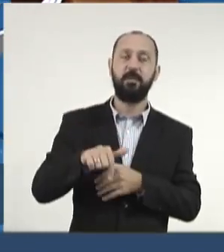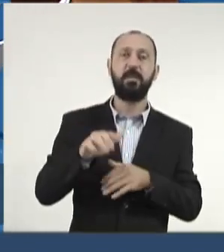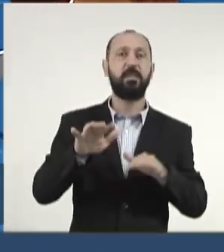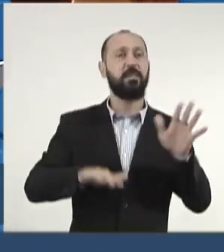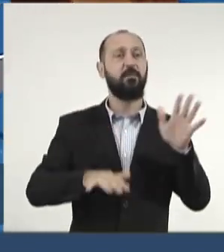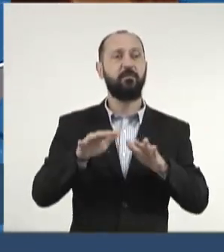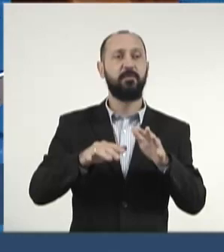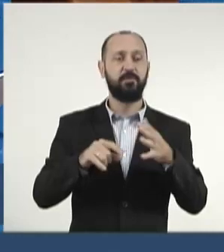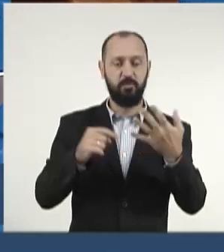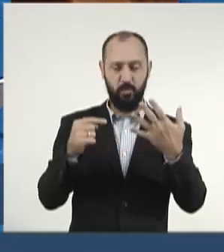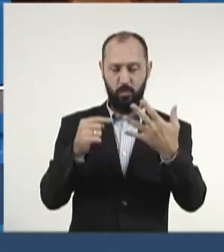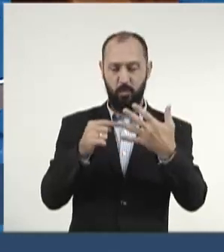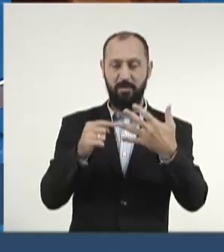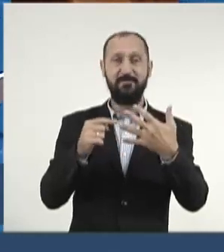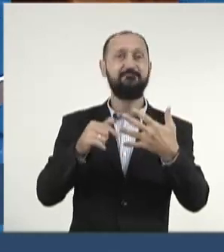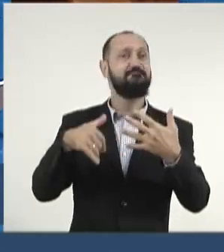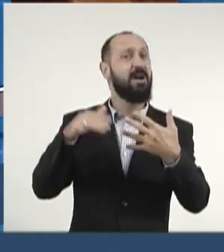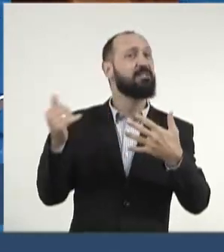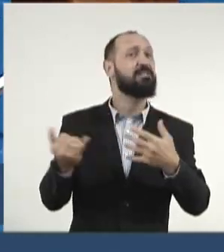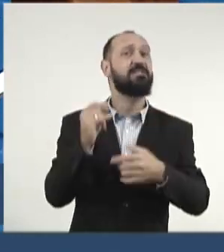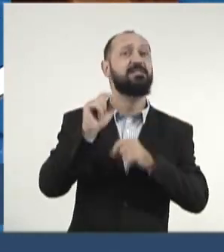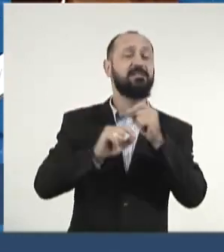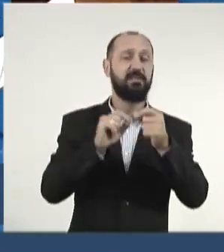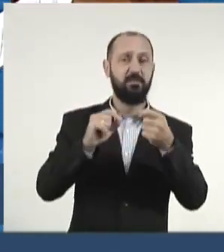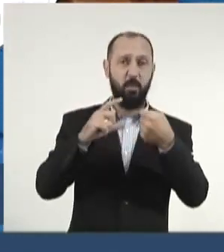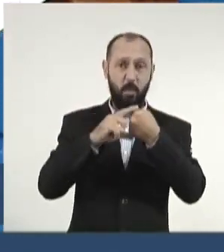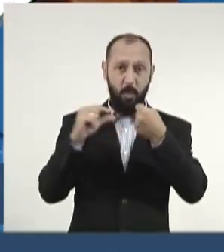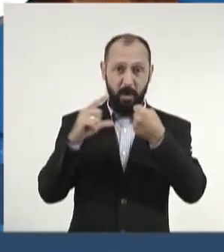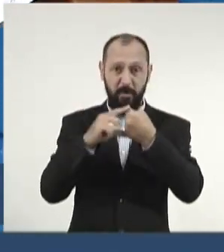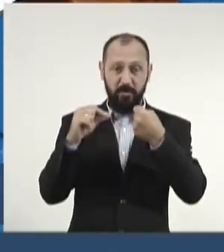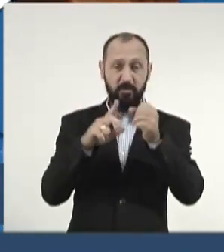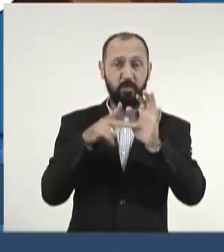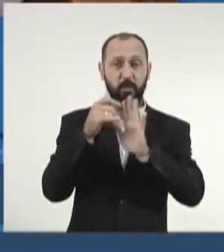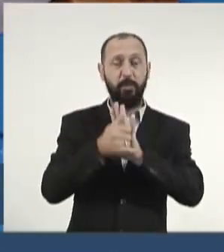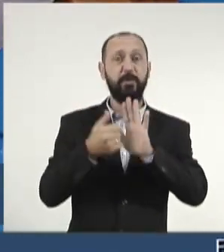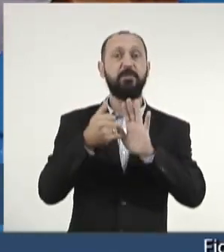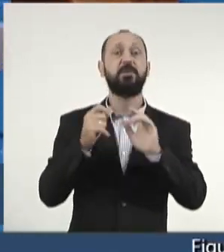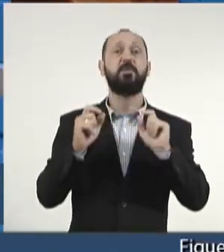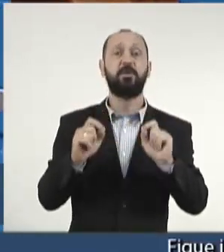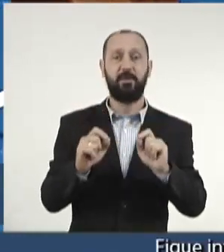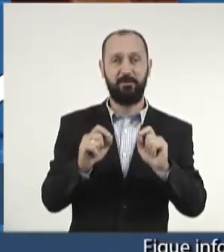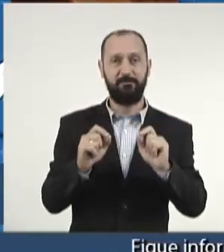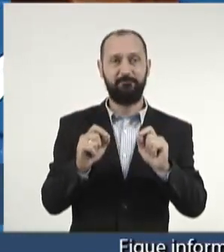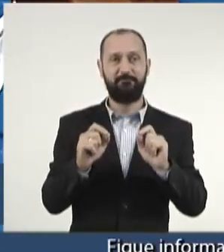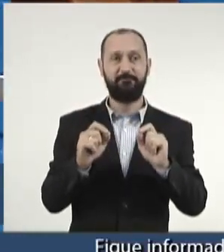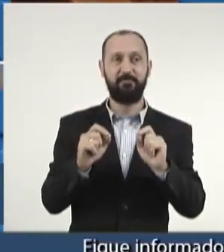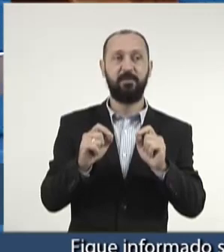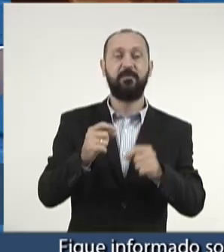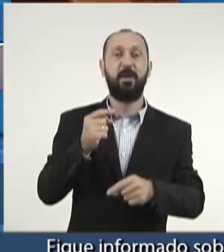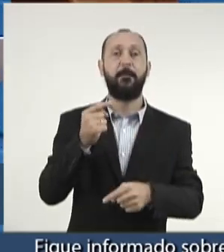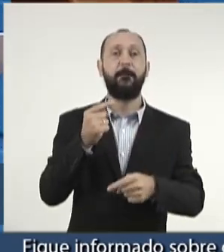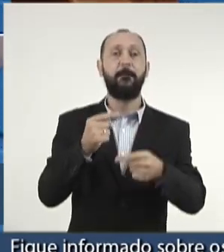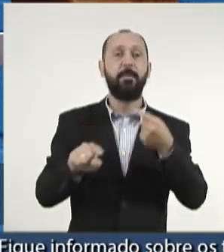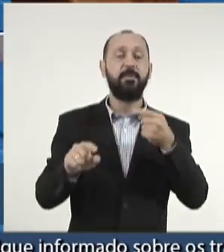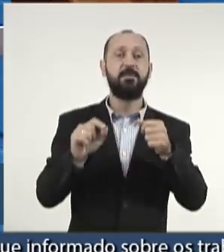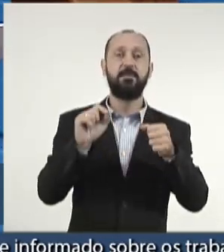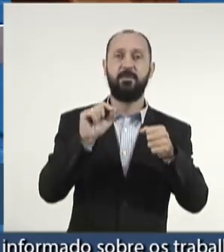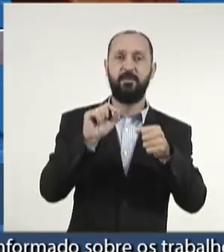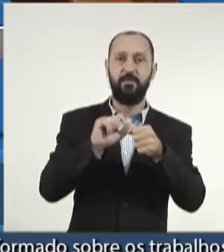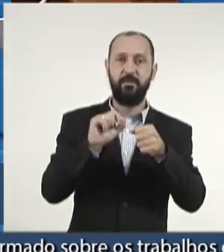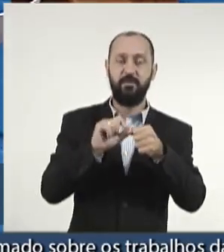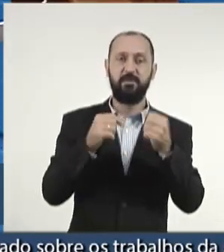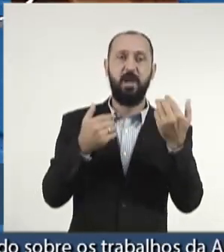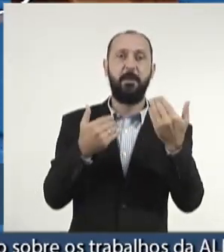o item mais importante, o artigo mais importante do projeto, que fica vedada a realização